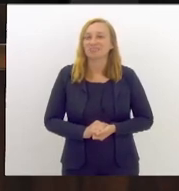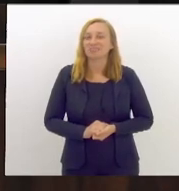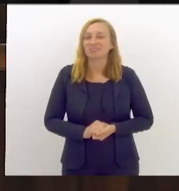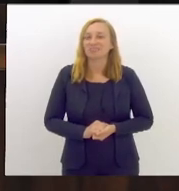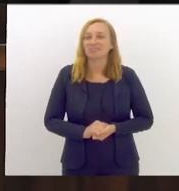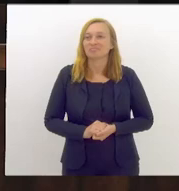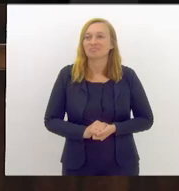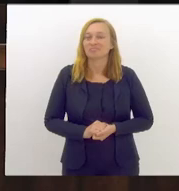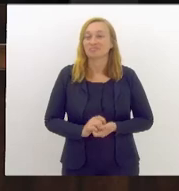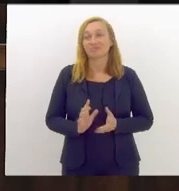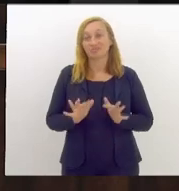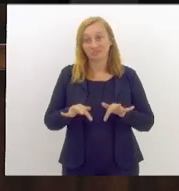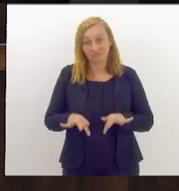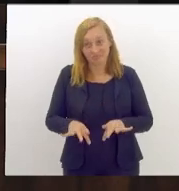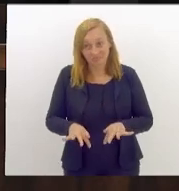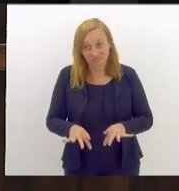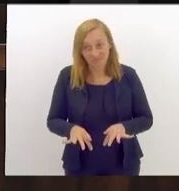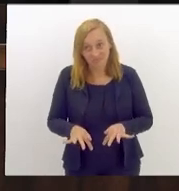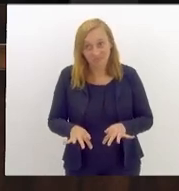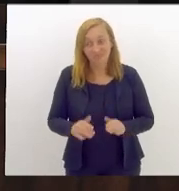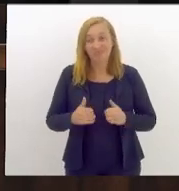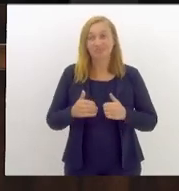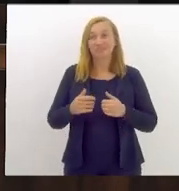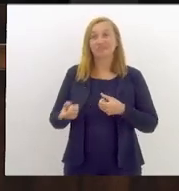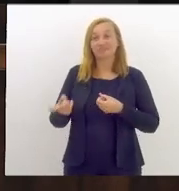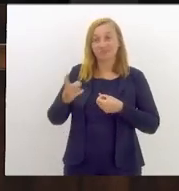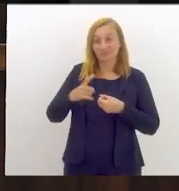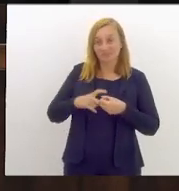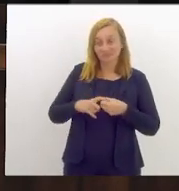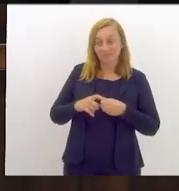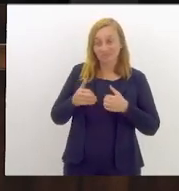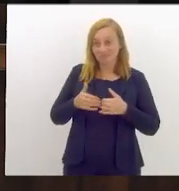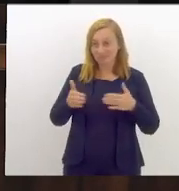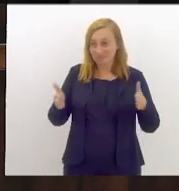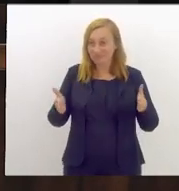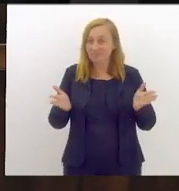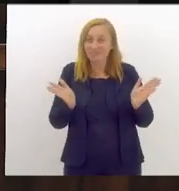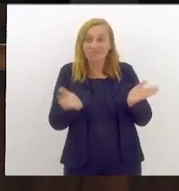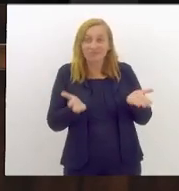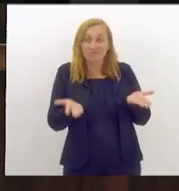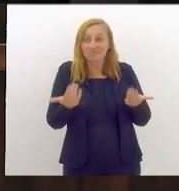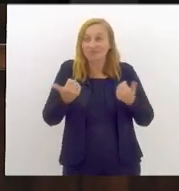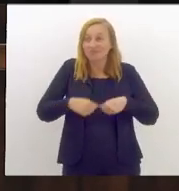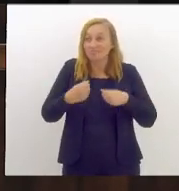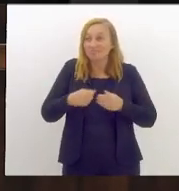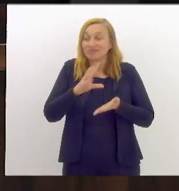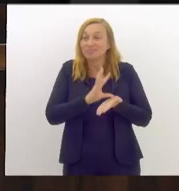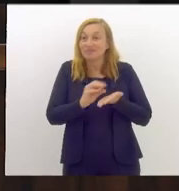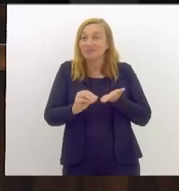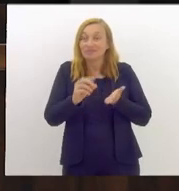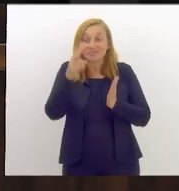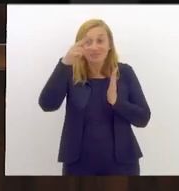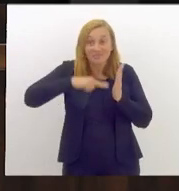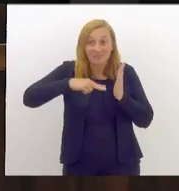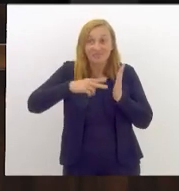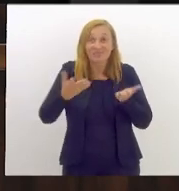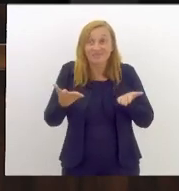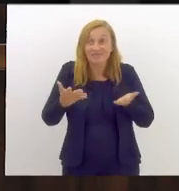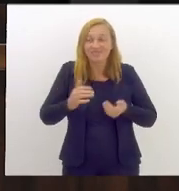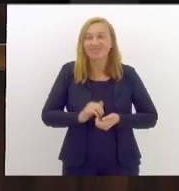como eu suspendi eu ia abrir e agora precisamos ler a ata